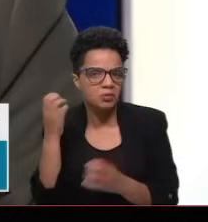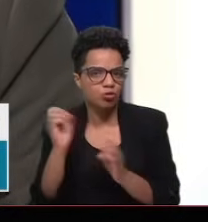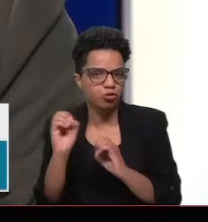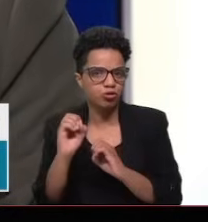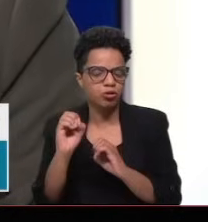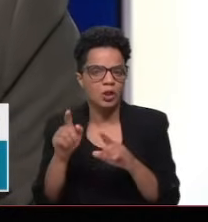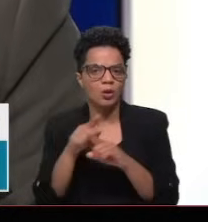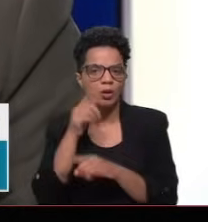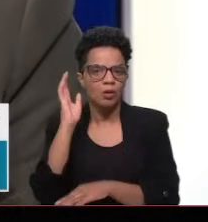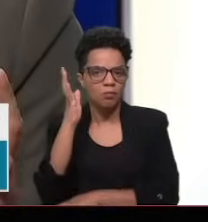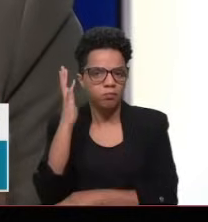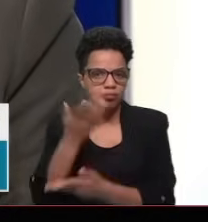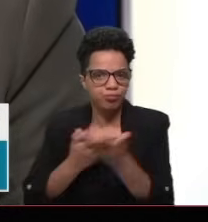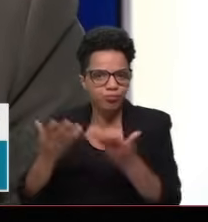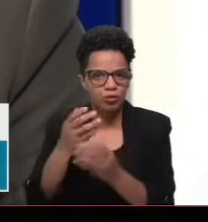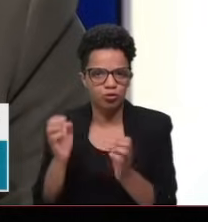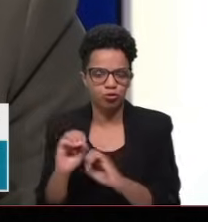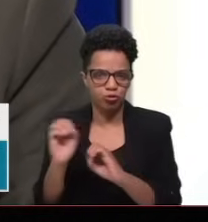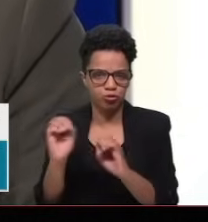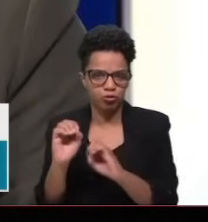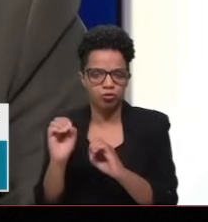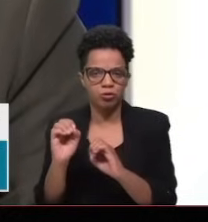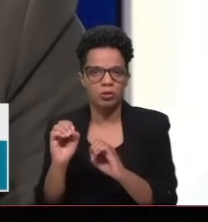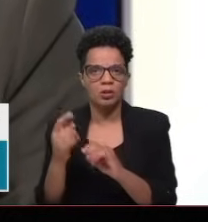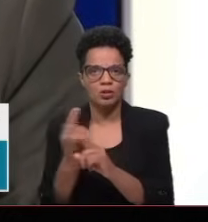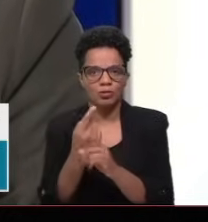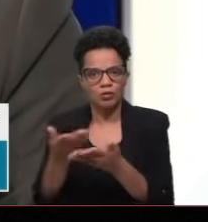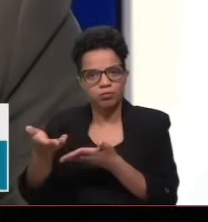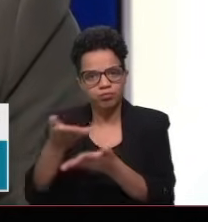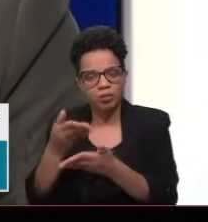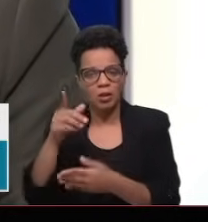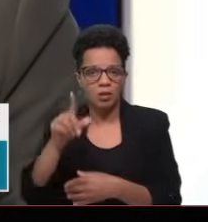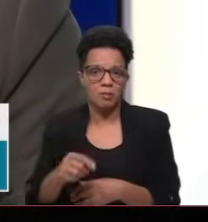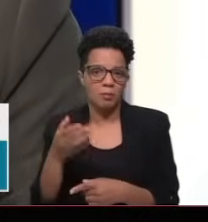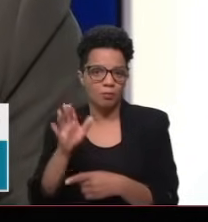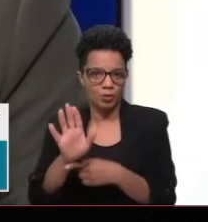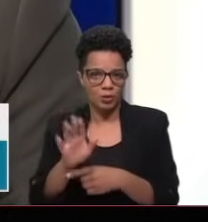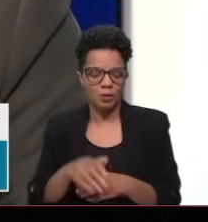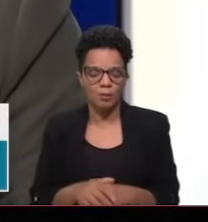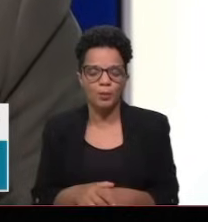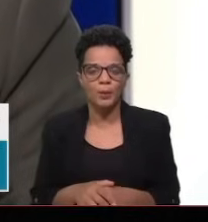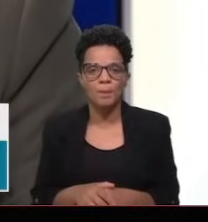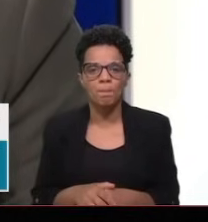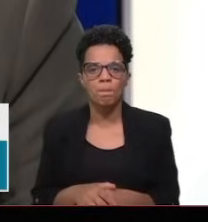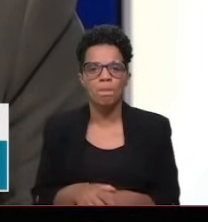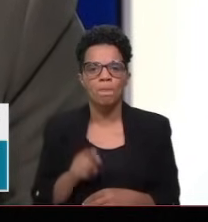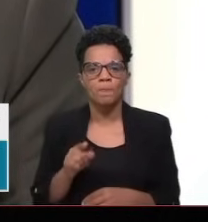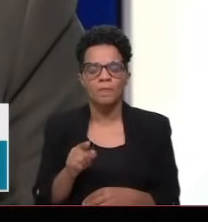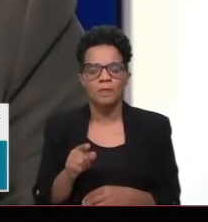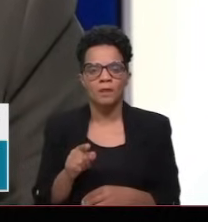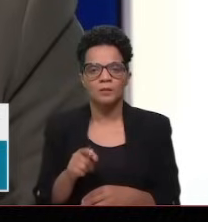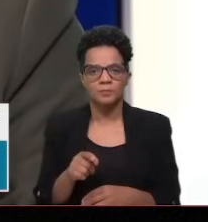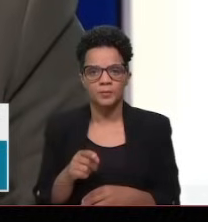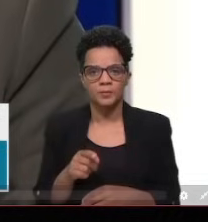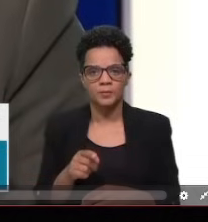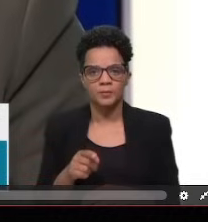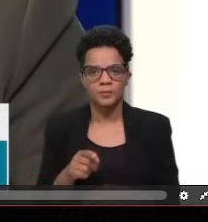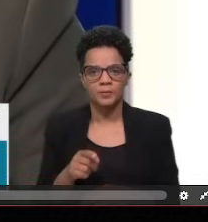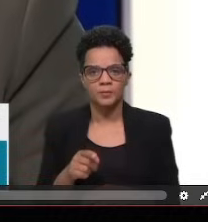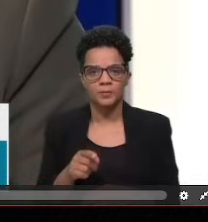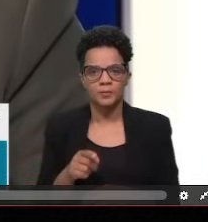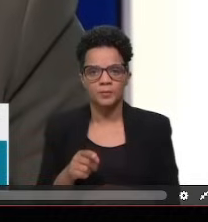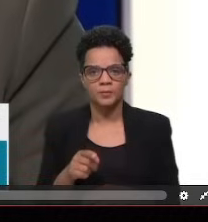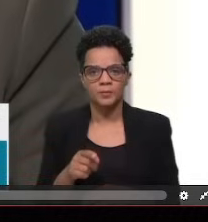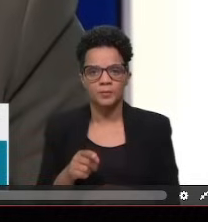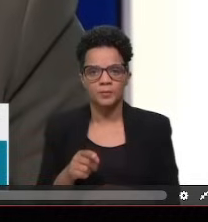tantas conferências entre partes nem Temos visto por exemplo esta questão de que é o que faz falta a União Europeia